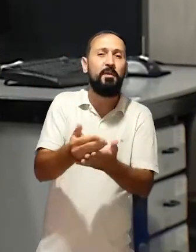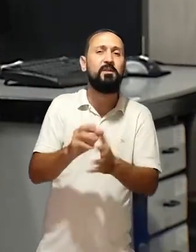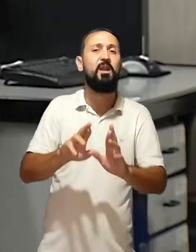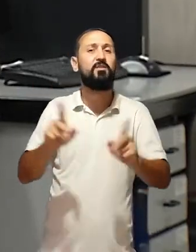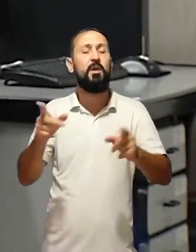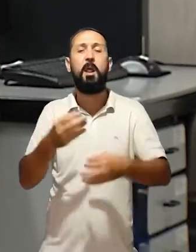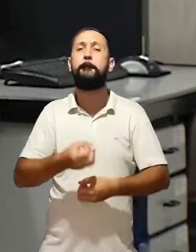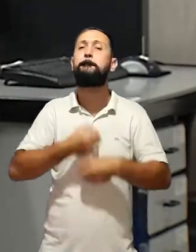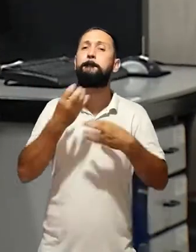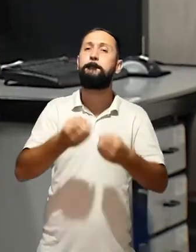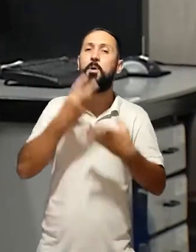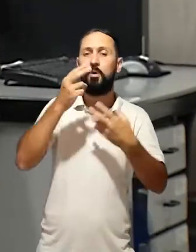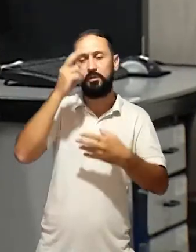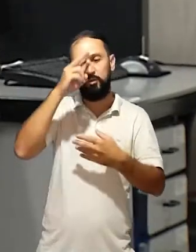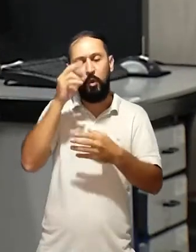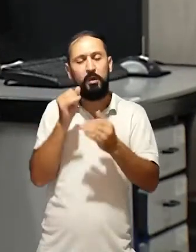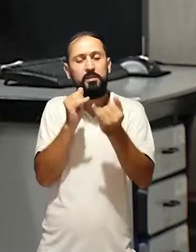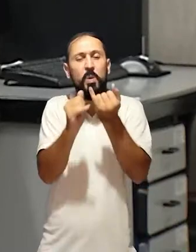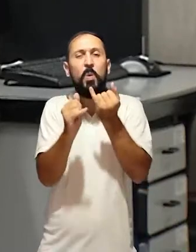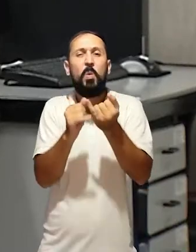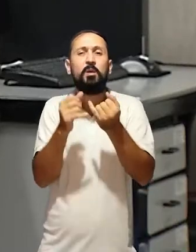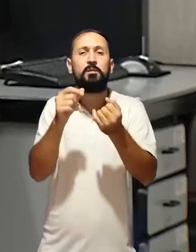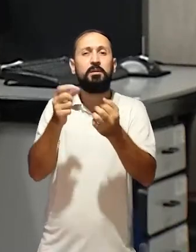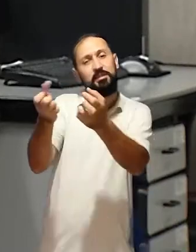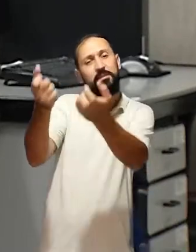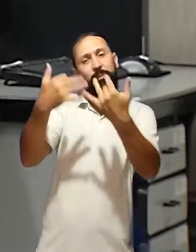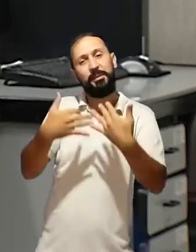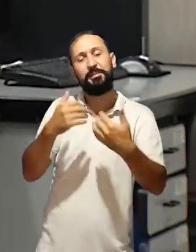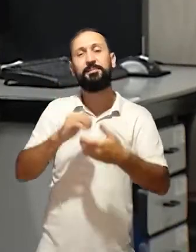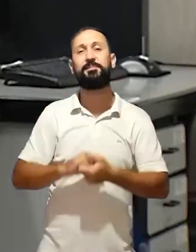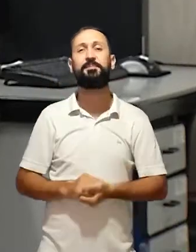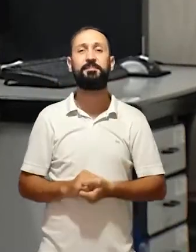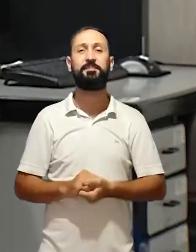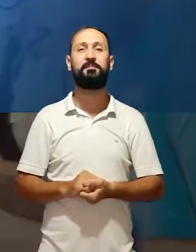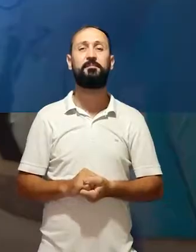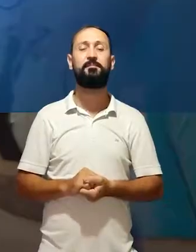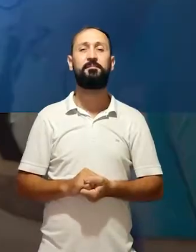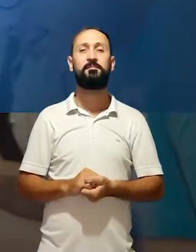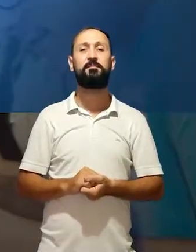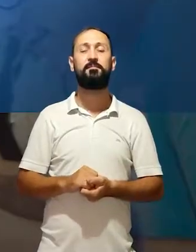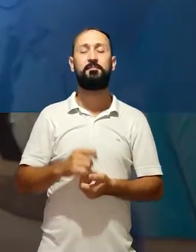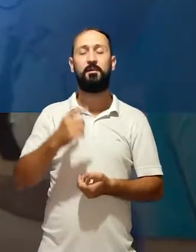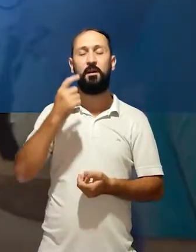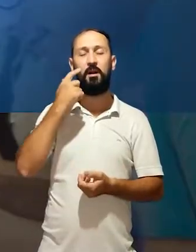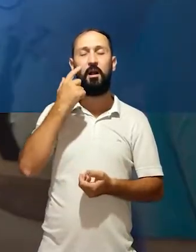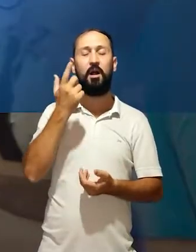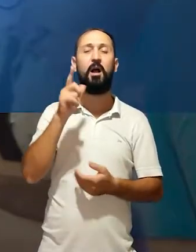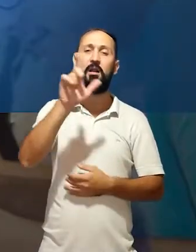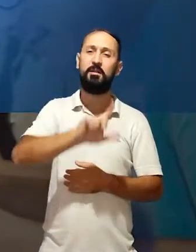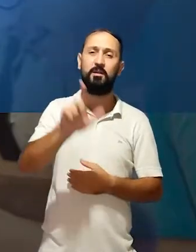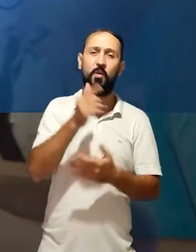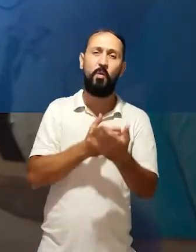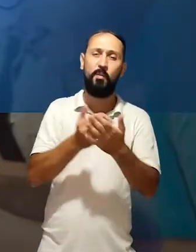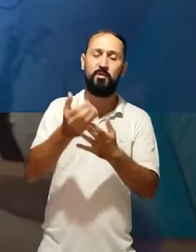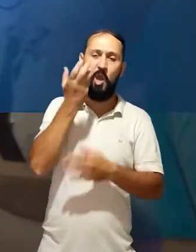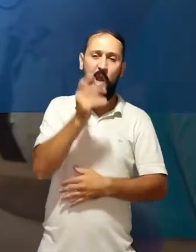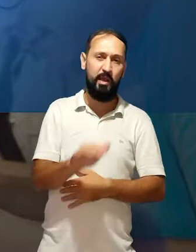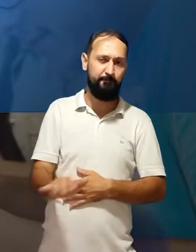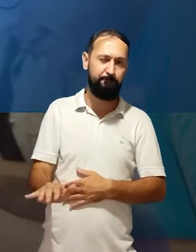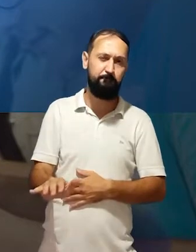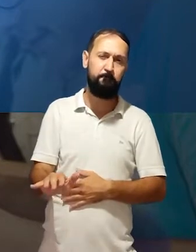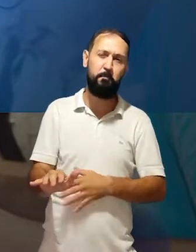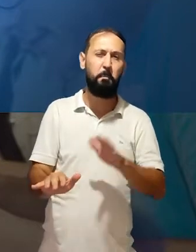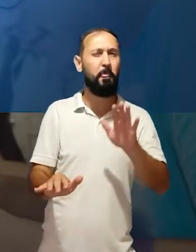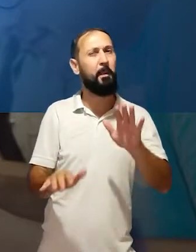a princípio, eram poesias e historietas? Conta um pouco pra gente. A literatura fantástica, digamos que começou da